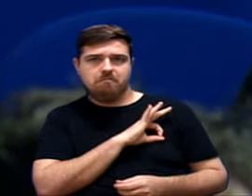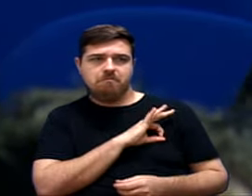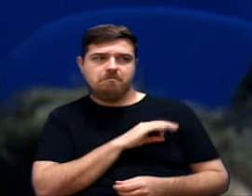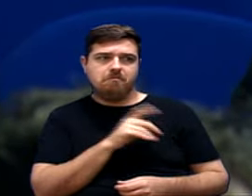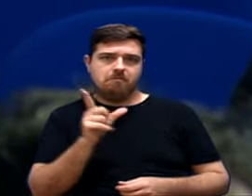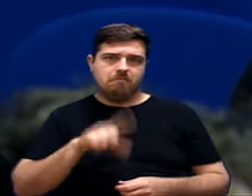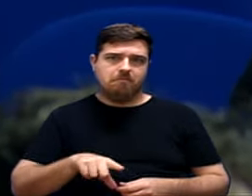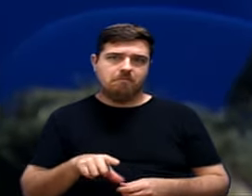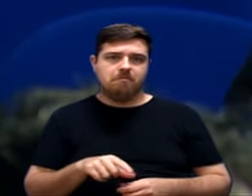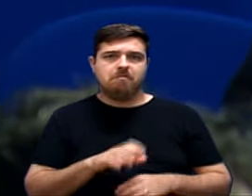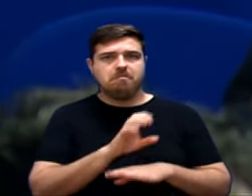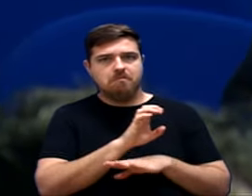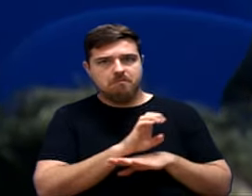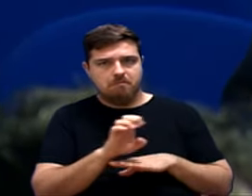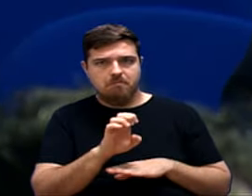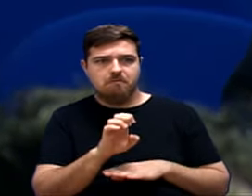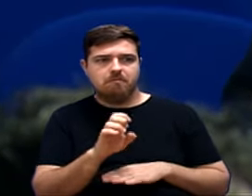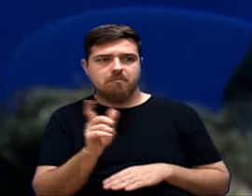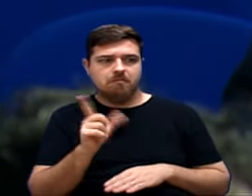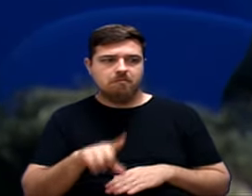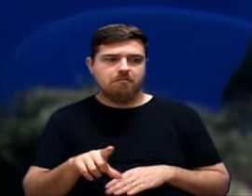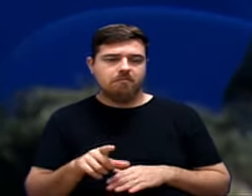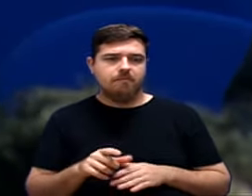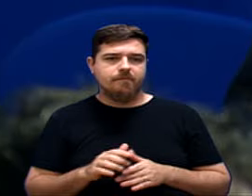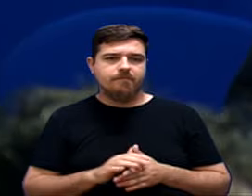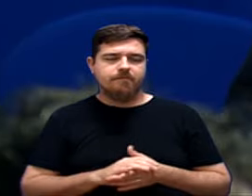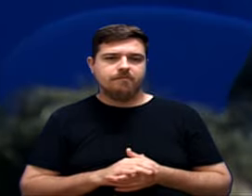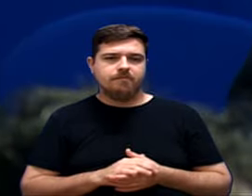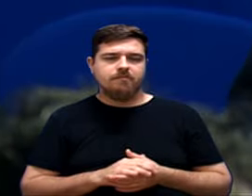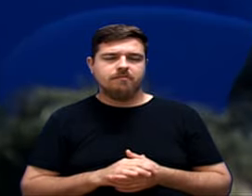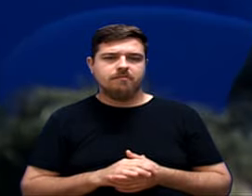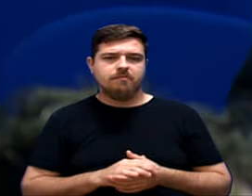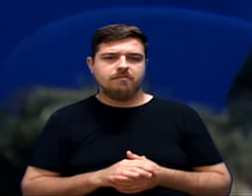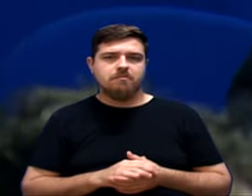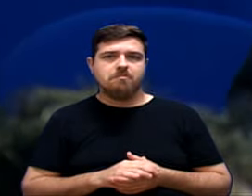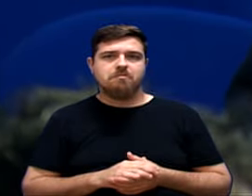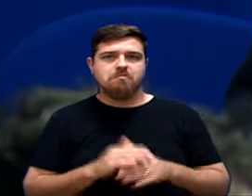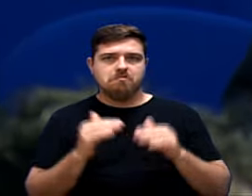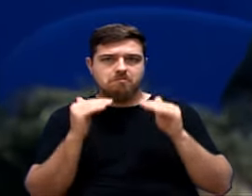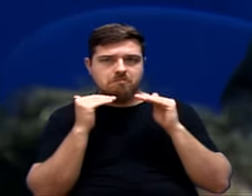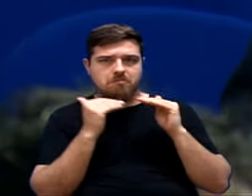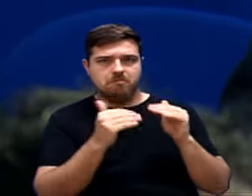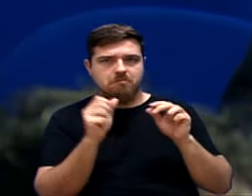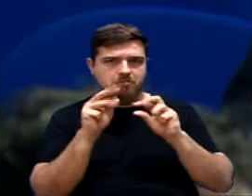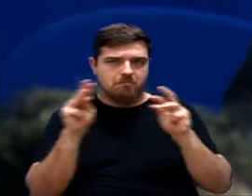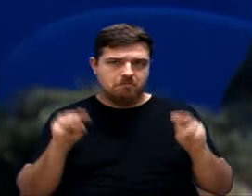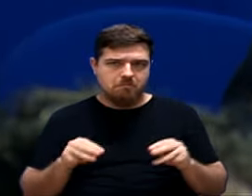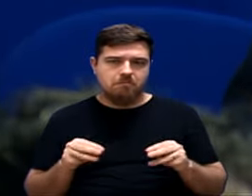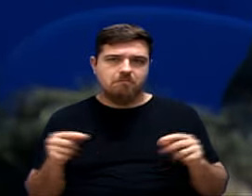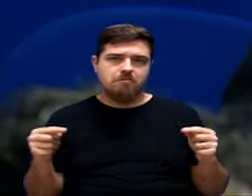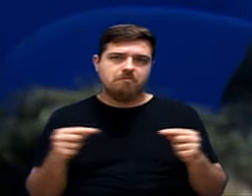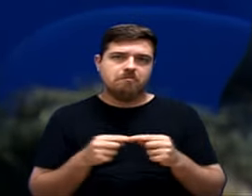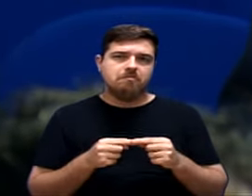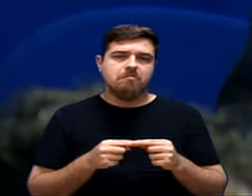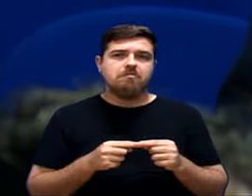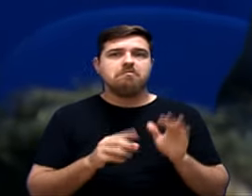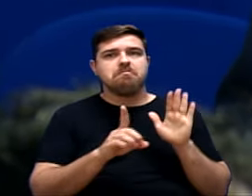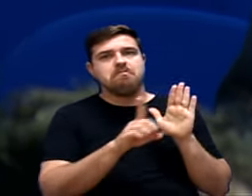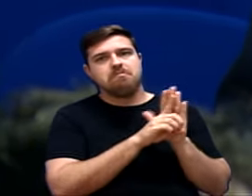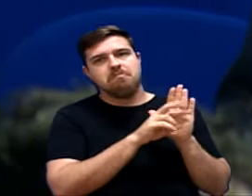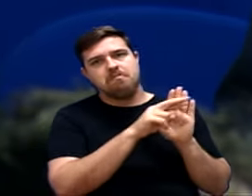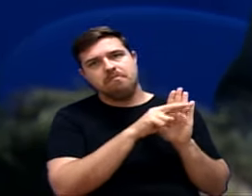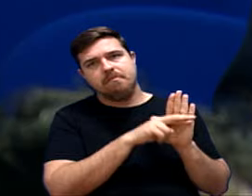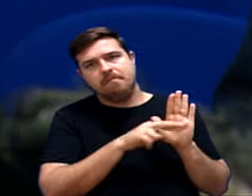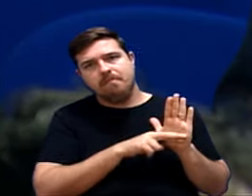poder do estado e obediência do Servidor públic decretos